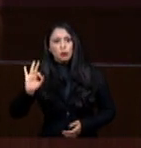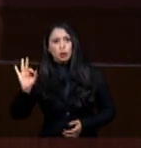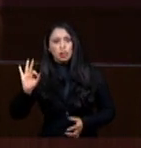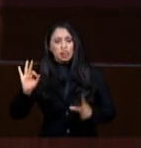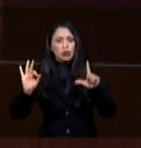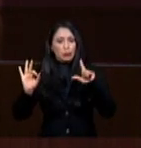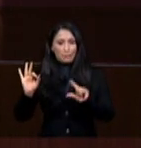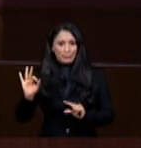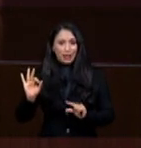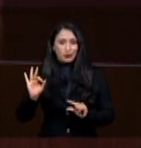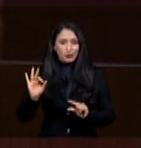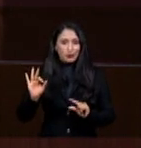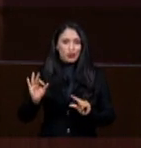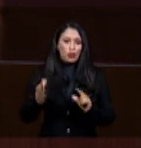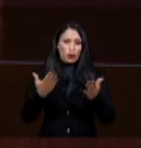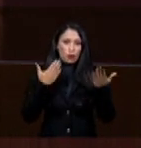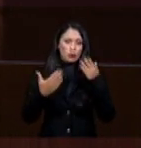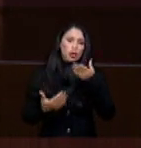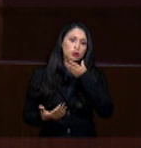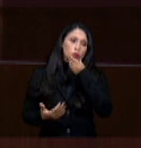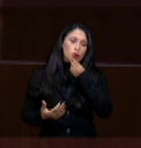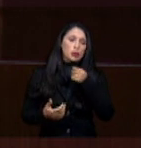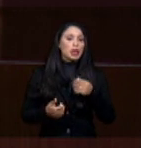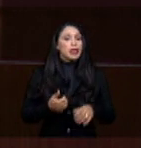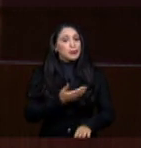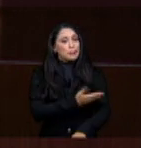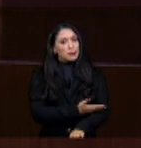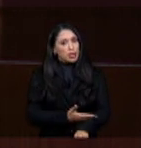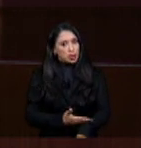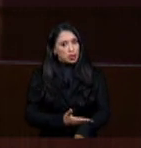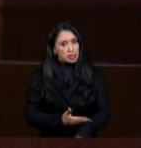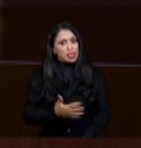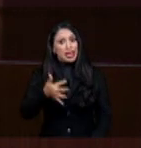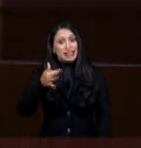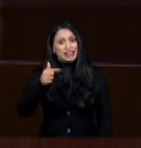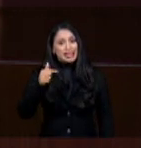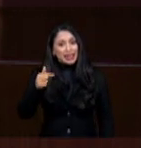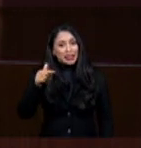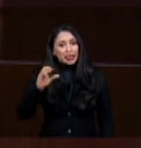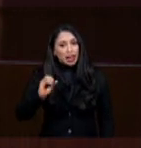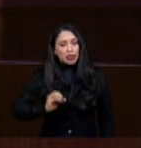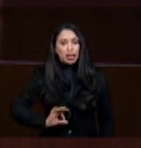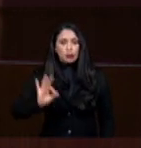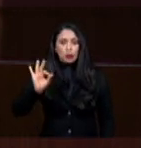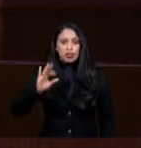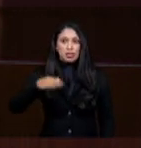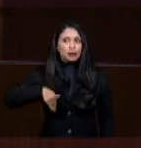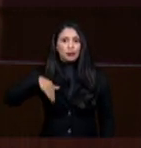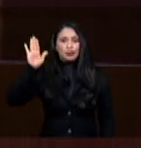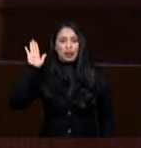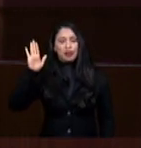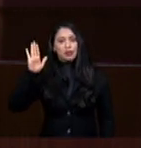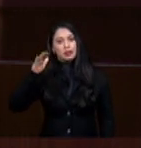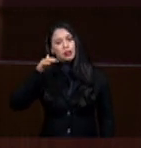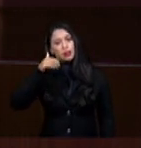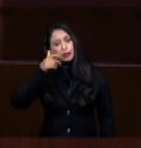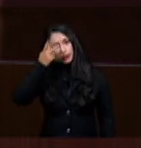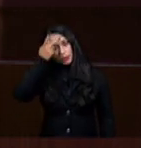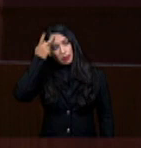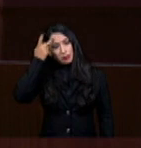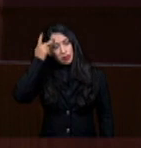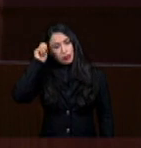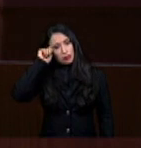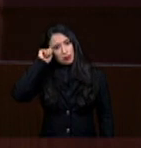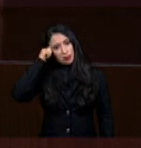e as pessoas brancas ganham setenta por cento mais que pessoas autodeclaradas negras